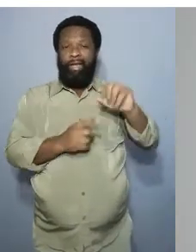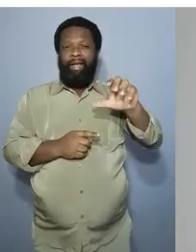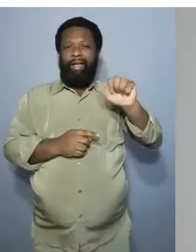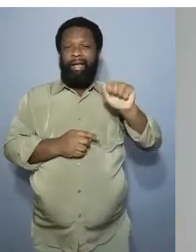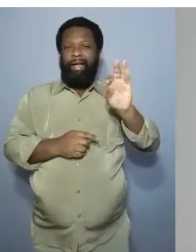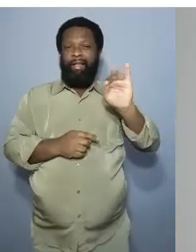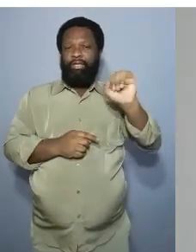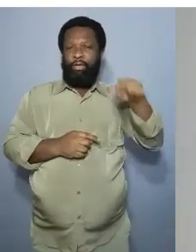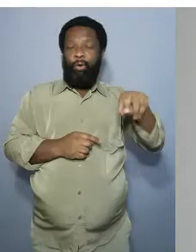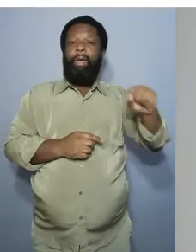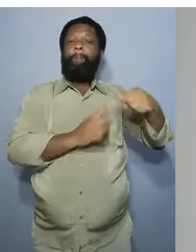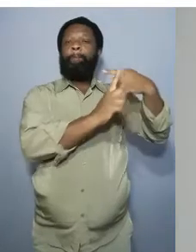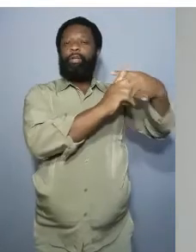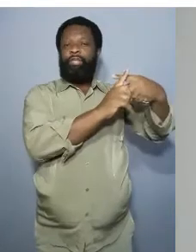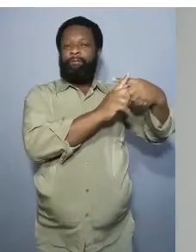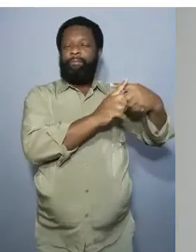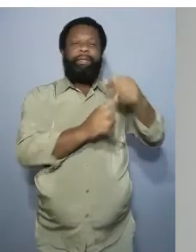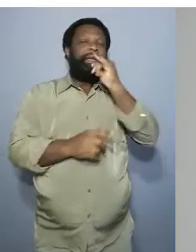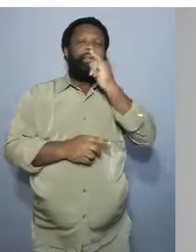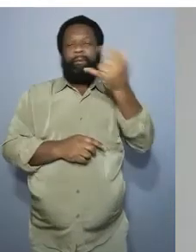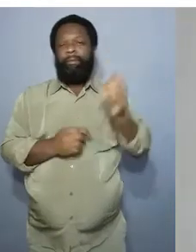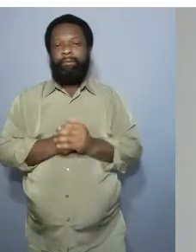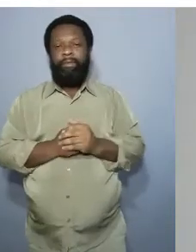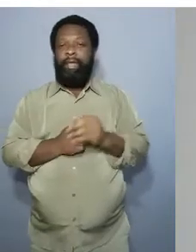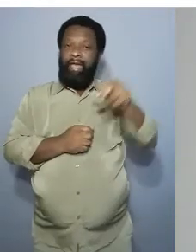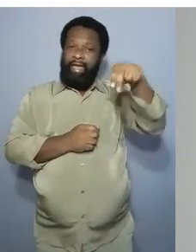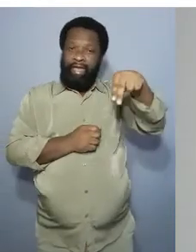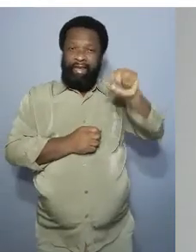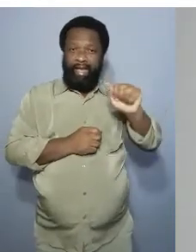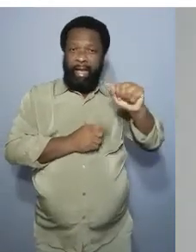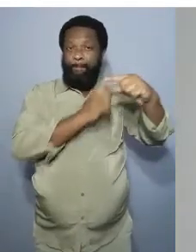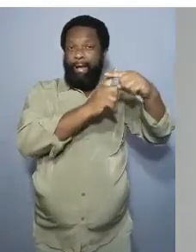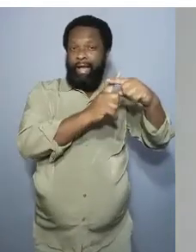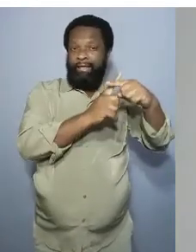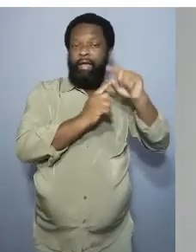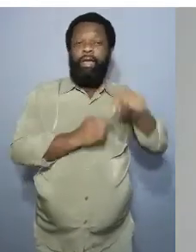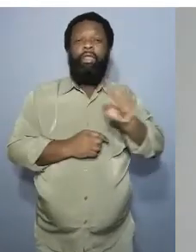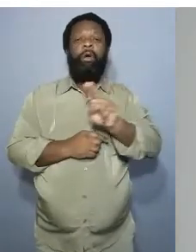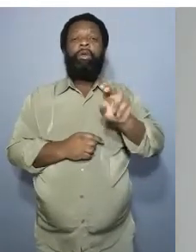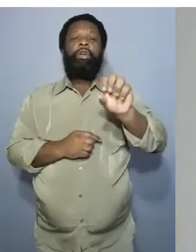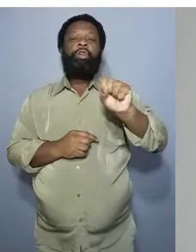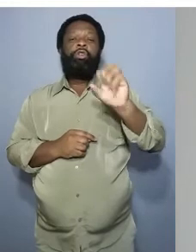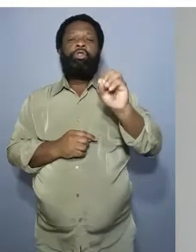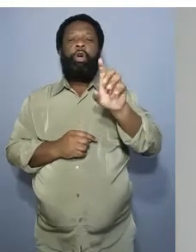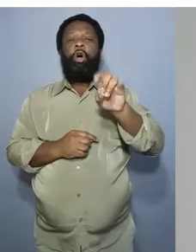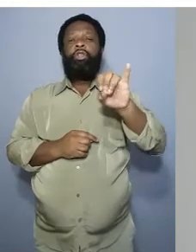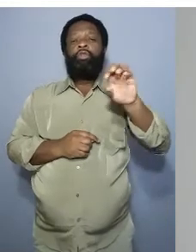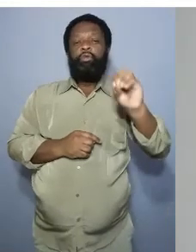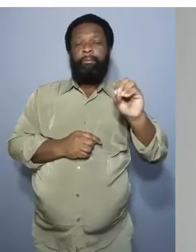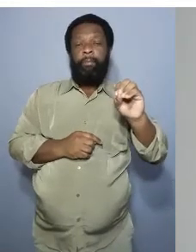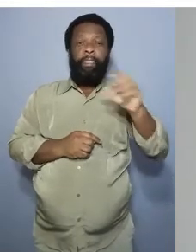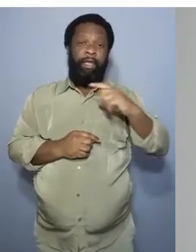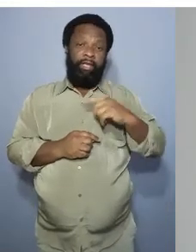positivo, ele vai ter uma carga positiva. Exemplos, então, de cátions. Na+, sódio, né, o íon